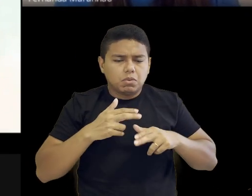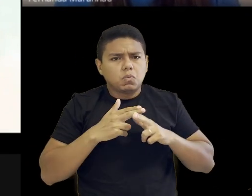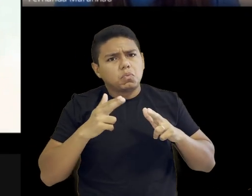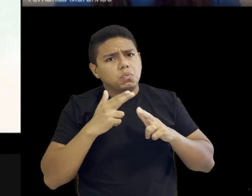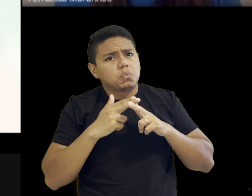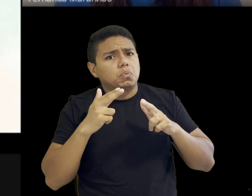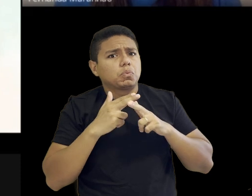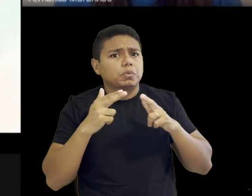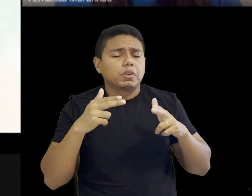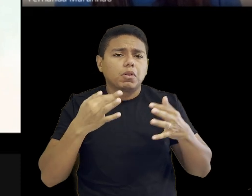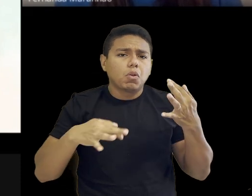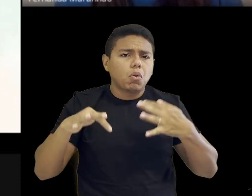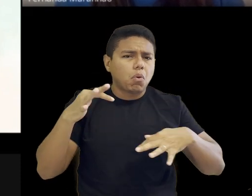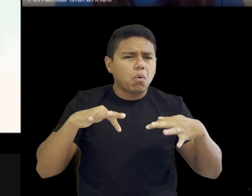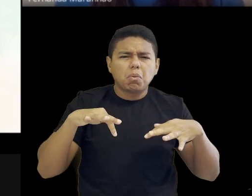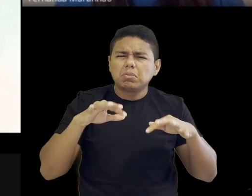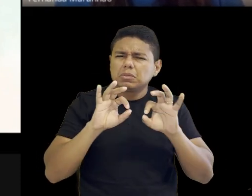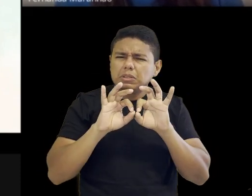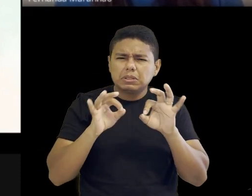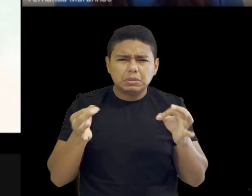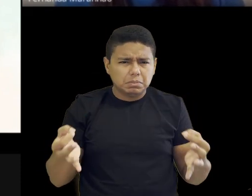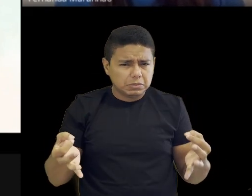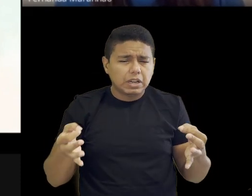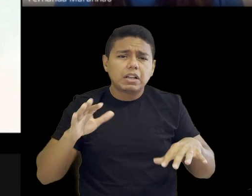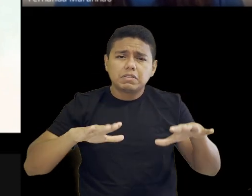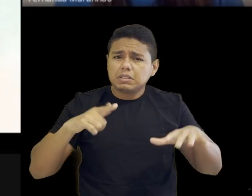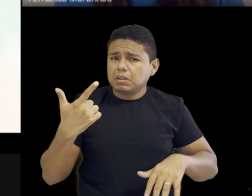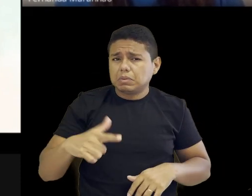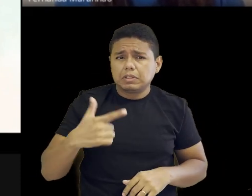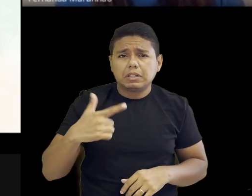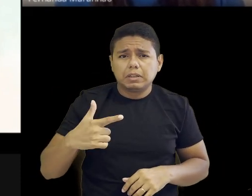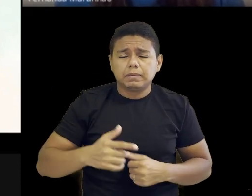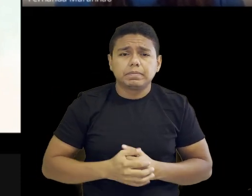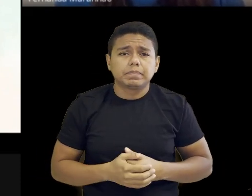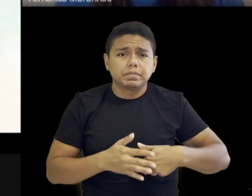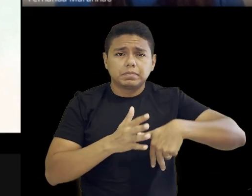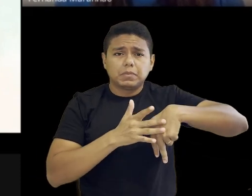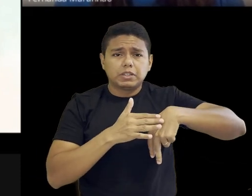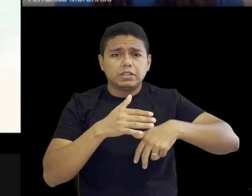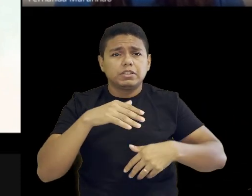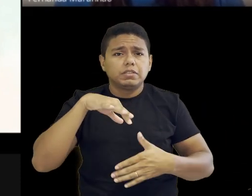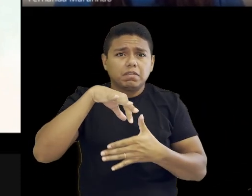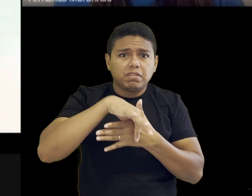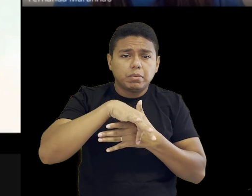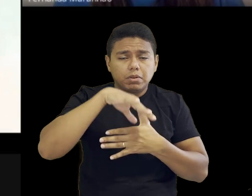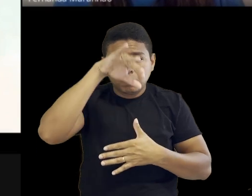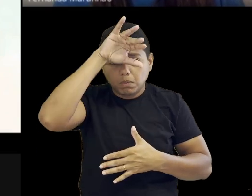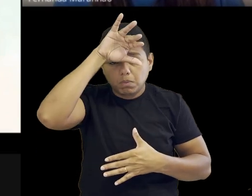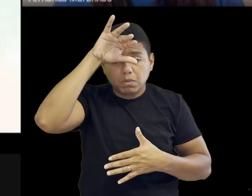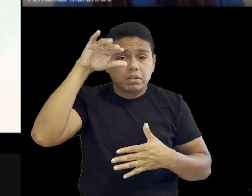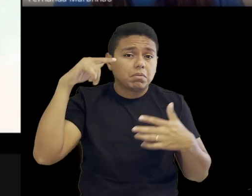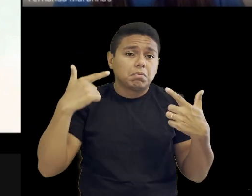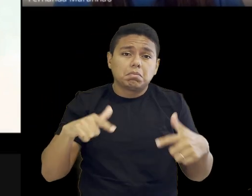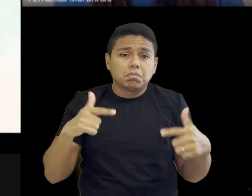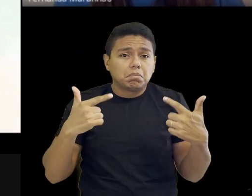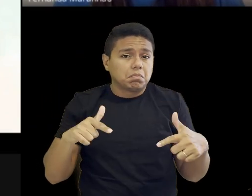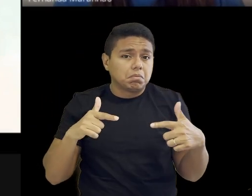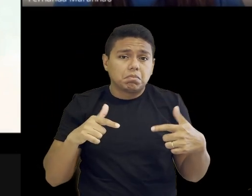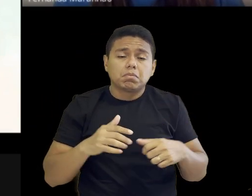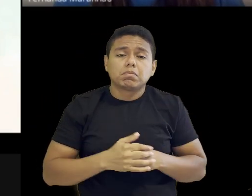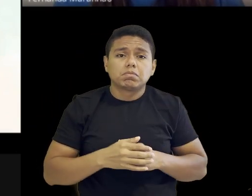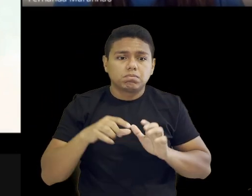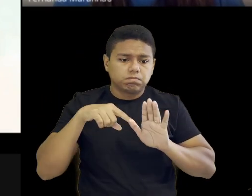sangramento costuma ser discreto, a dor também costuma ser discreta ou até ausente, o paciente não tem febre, não vai